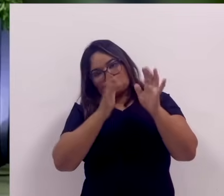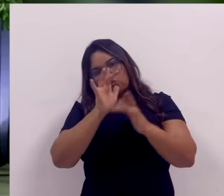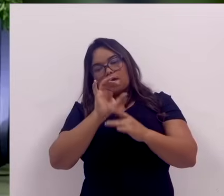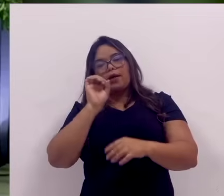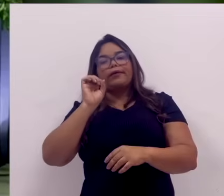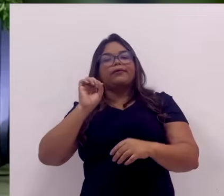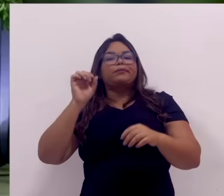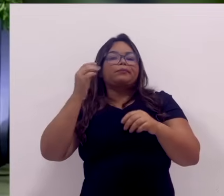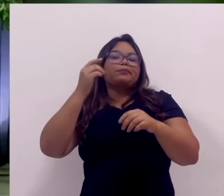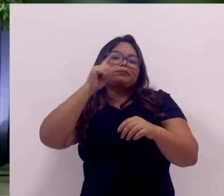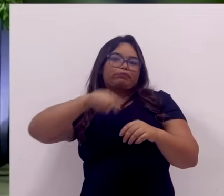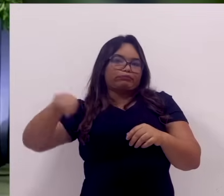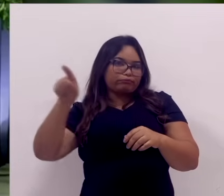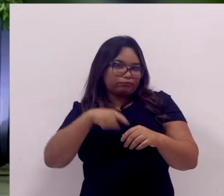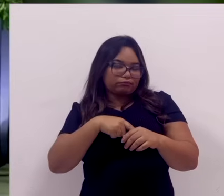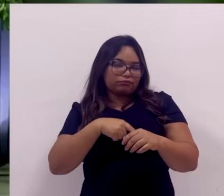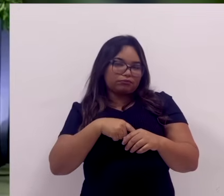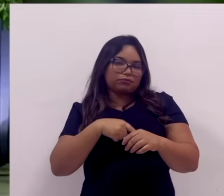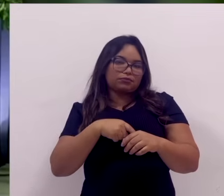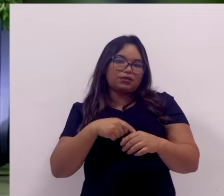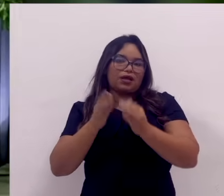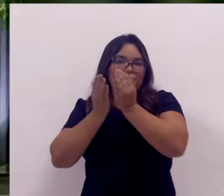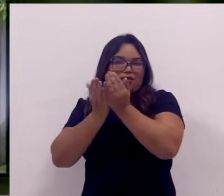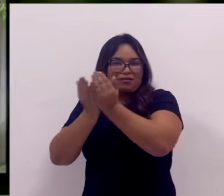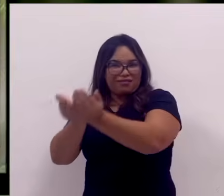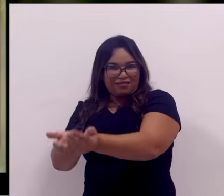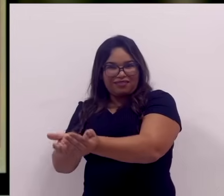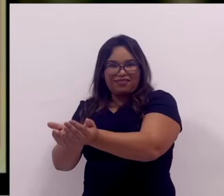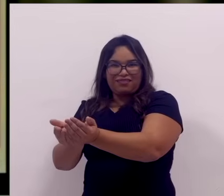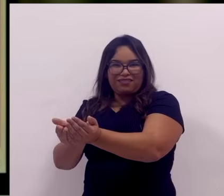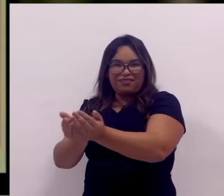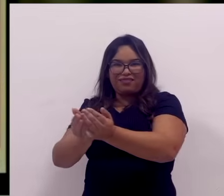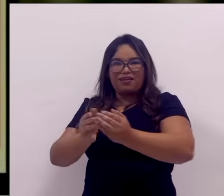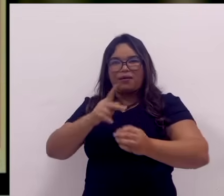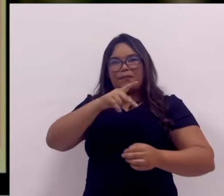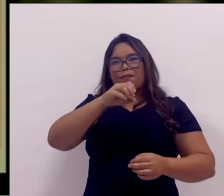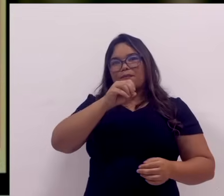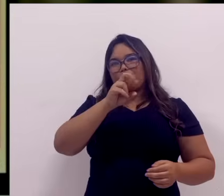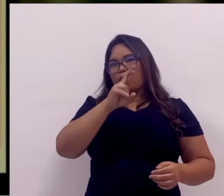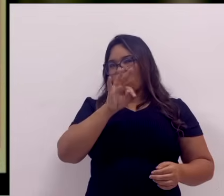interessante em termos de tempo e evolução.